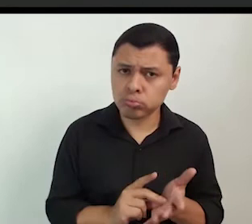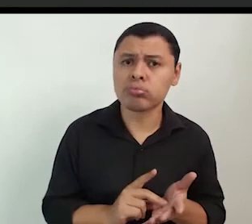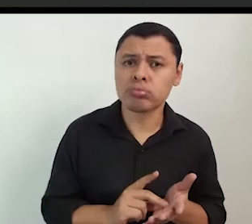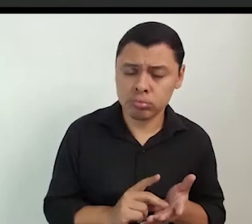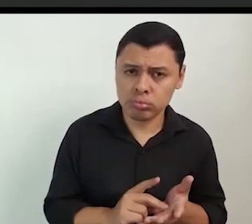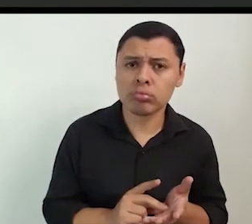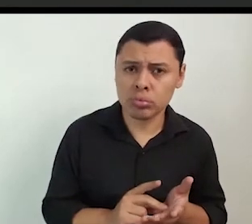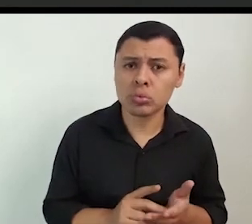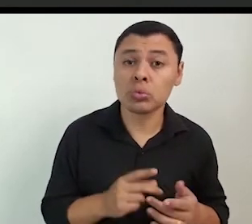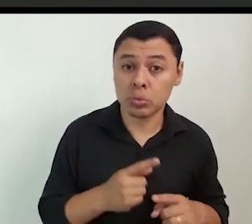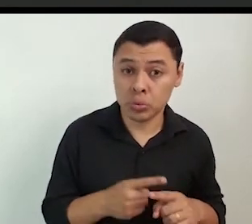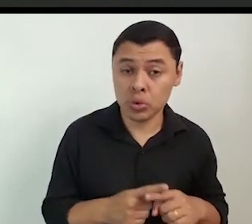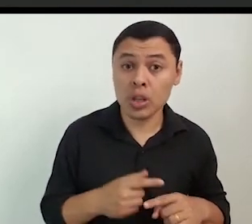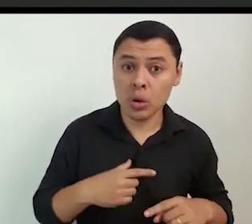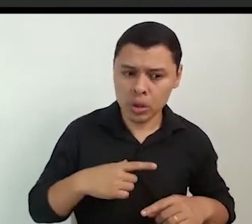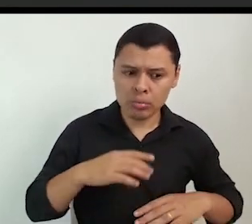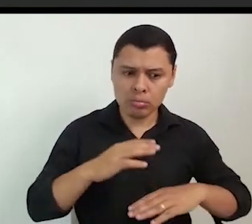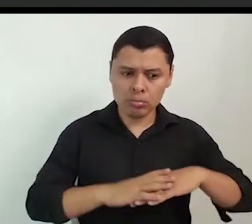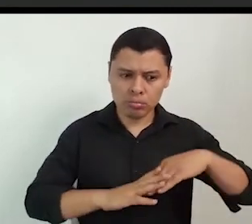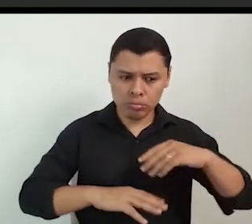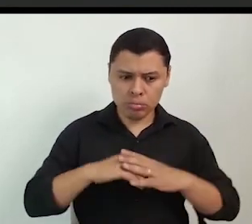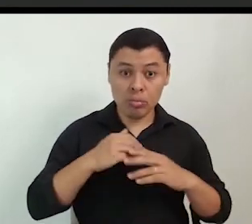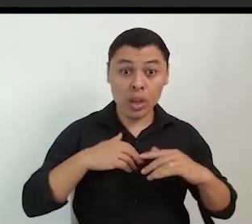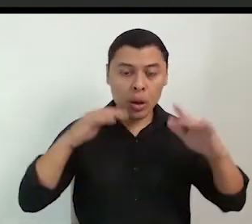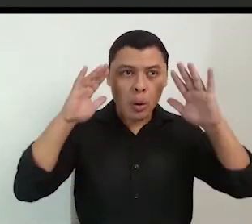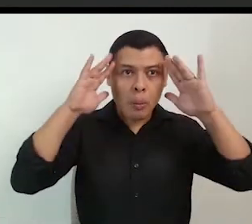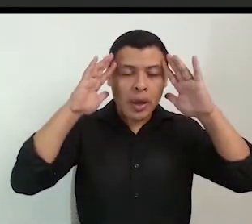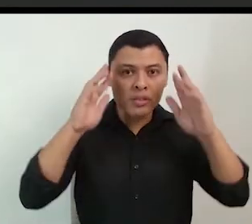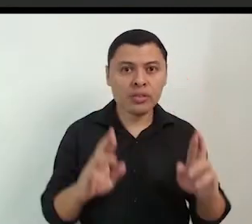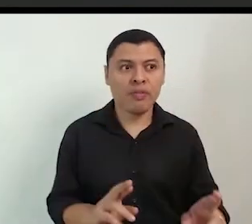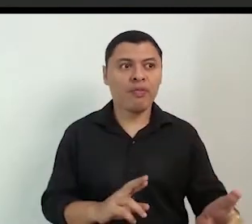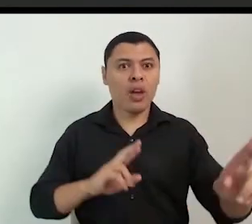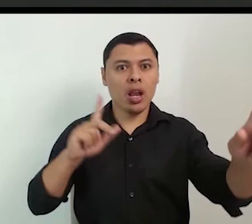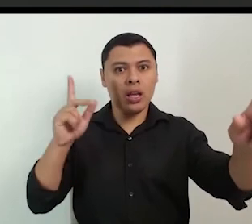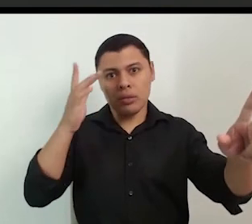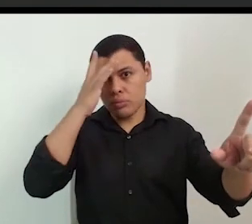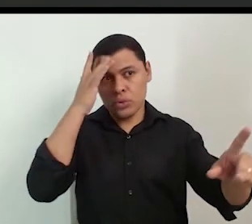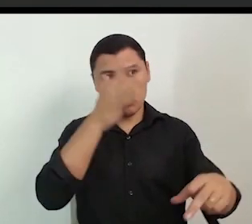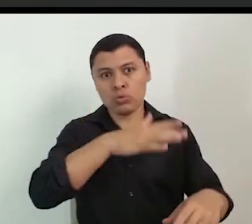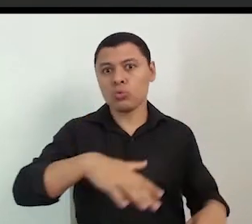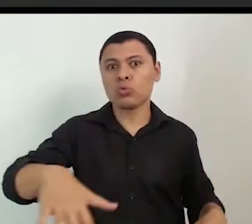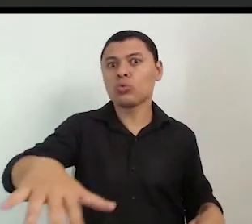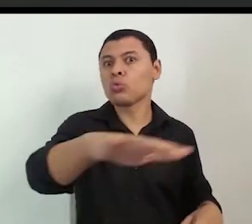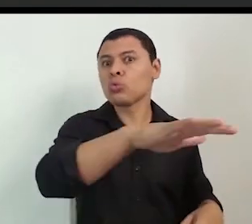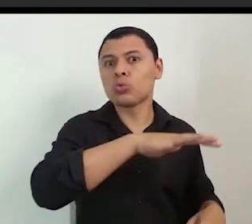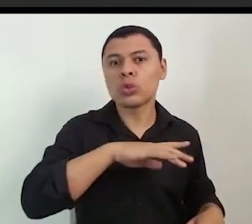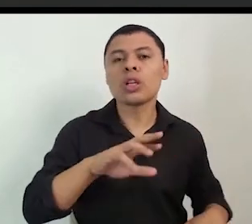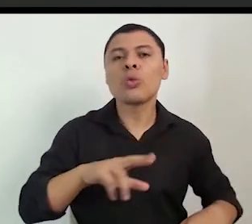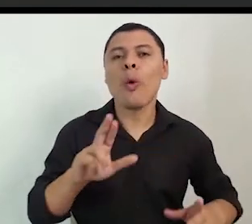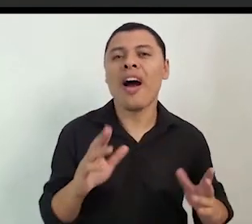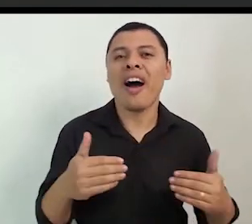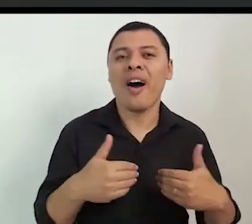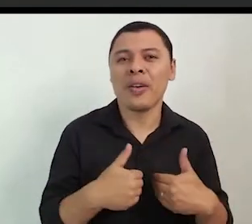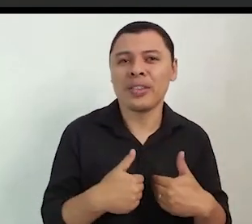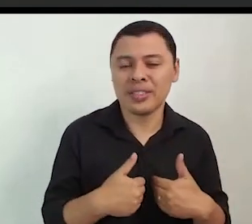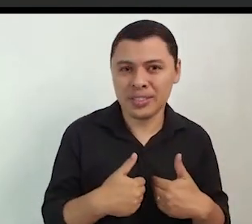a ter habilidades e penso de forma distinta de todas as pessoas que têm um pensamento, um